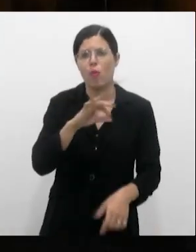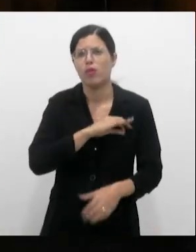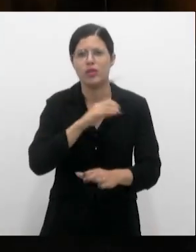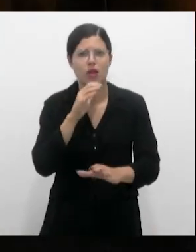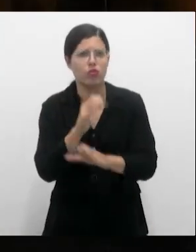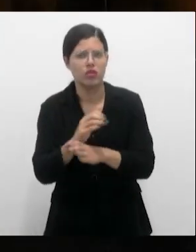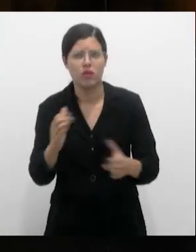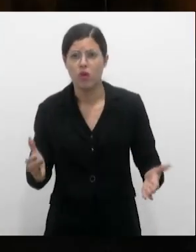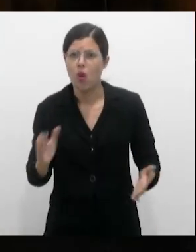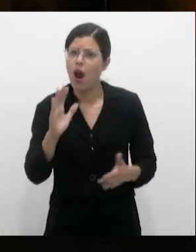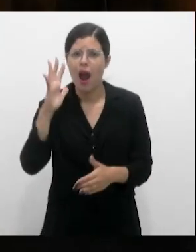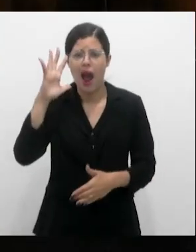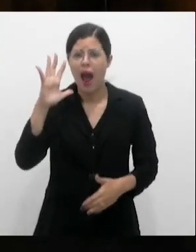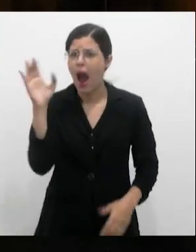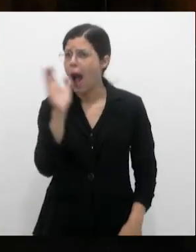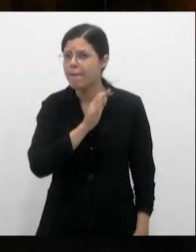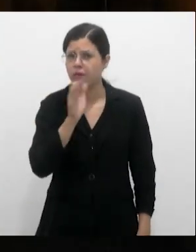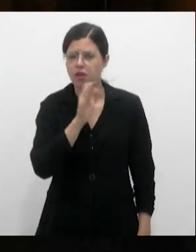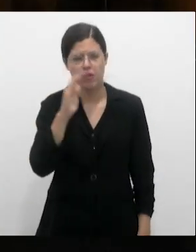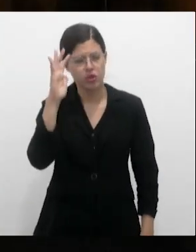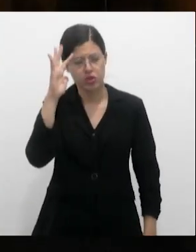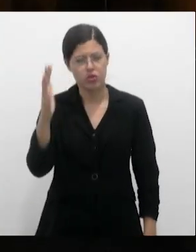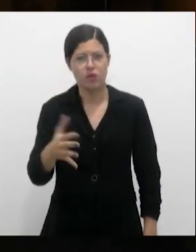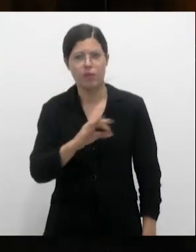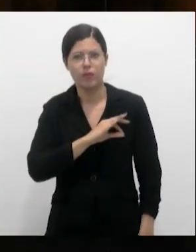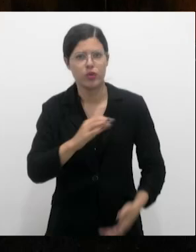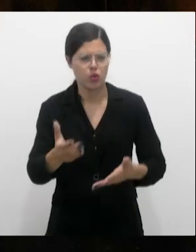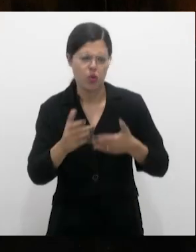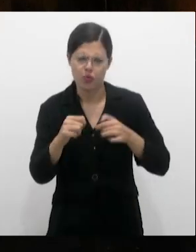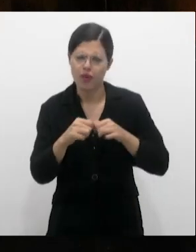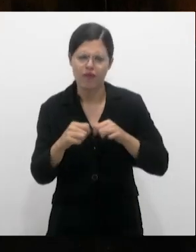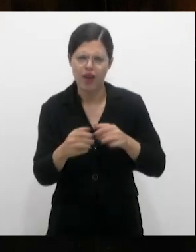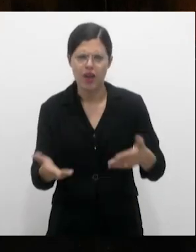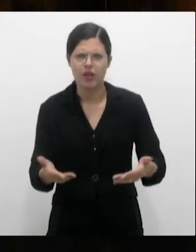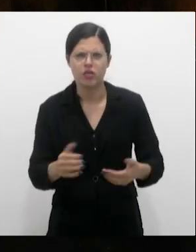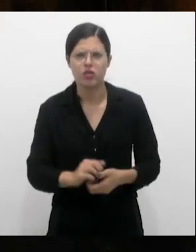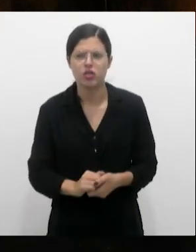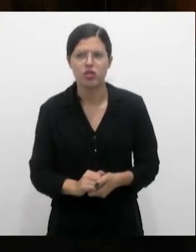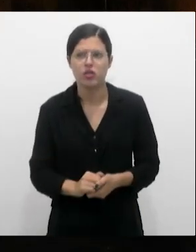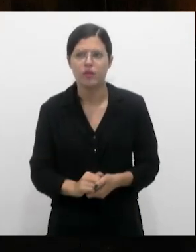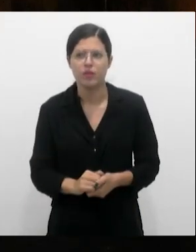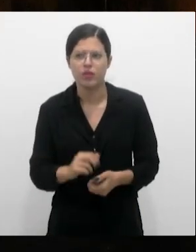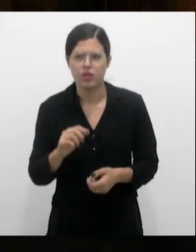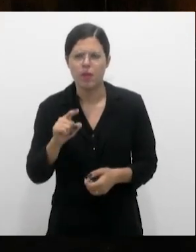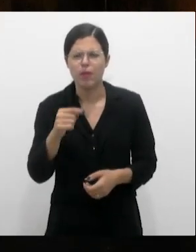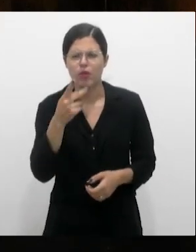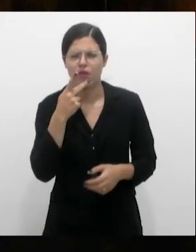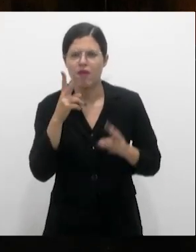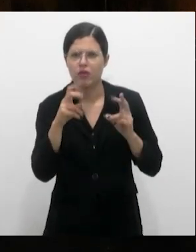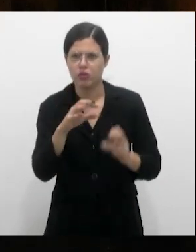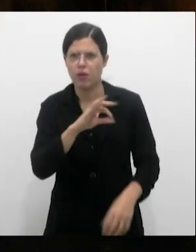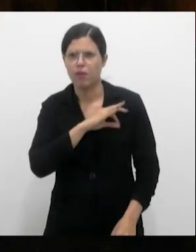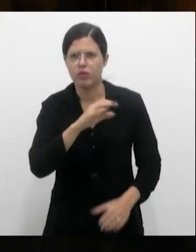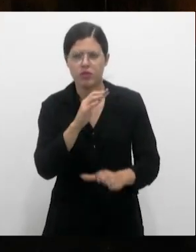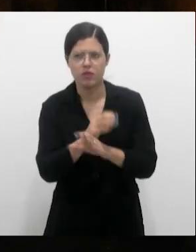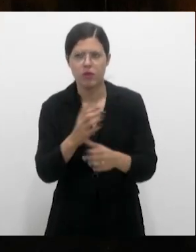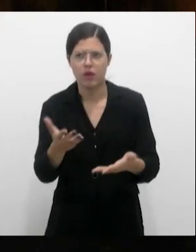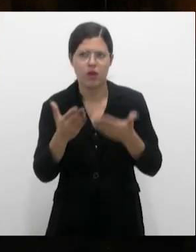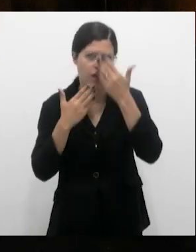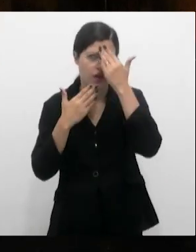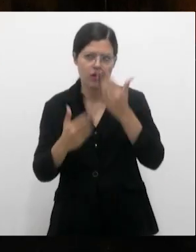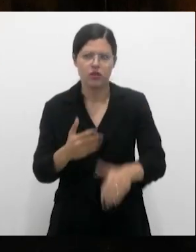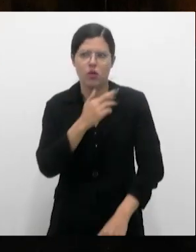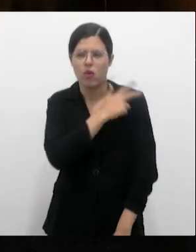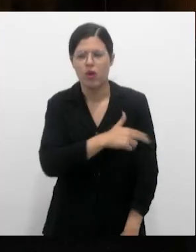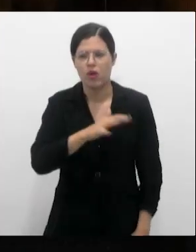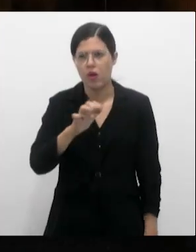eles resolveram. A polícia, quando quer, vai lá e faz mesmo. E eu vou falar aqui da Polícia Civil daqui a pouco, mas eu quero aqui agradecer ao Coronel Eric,